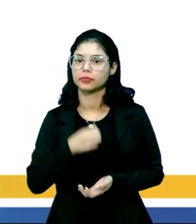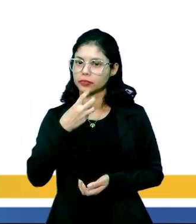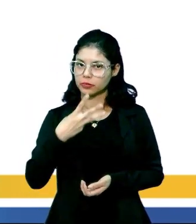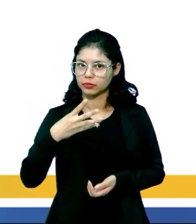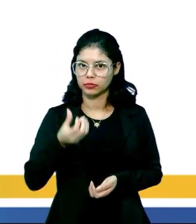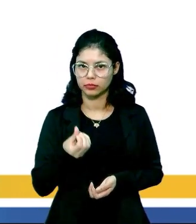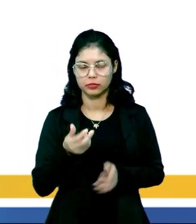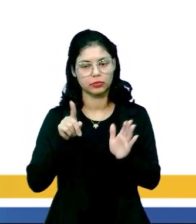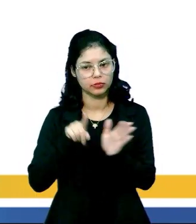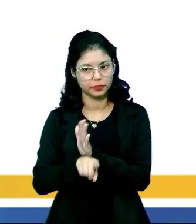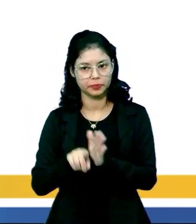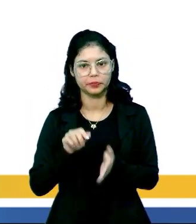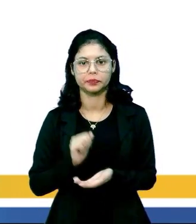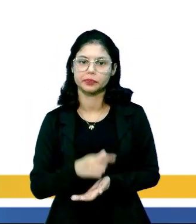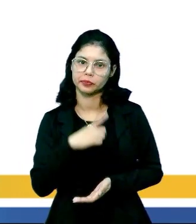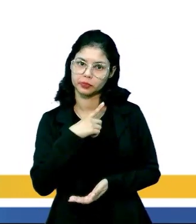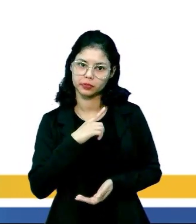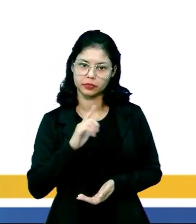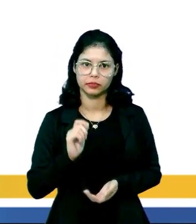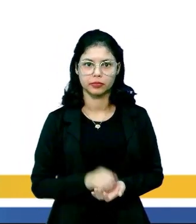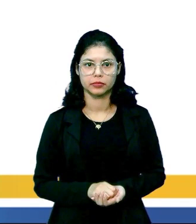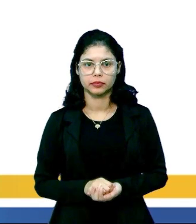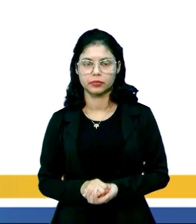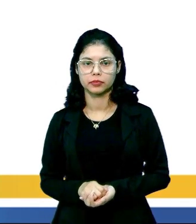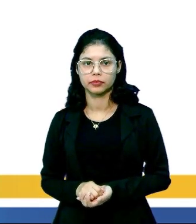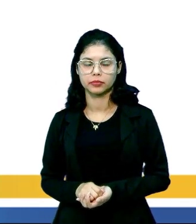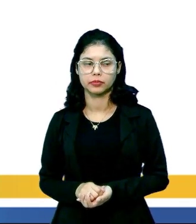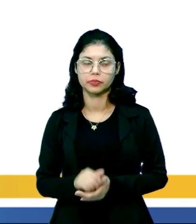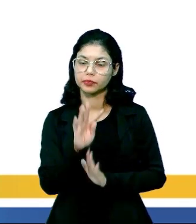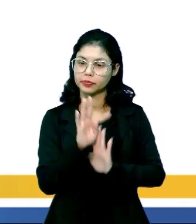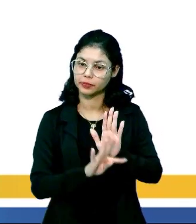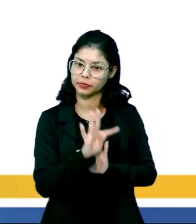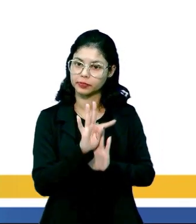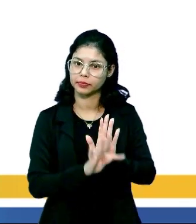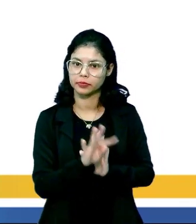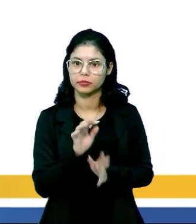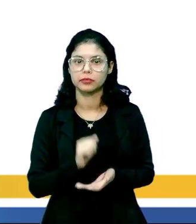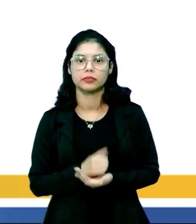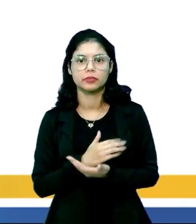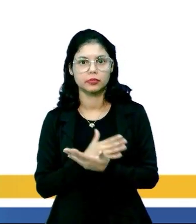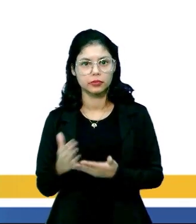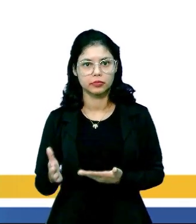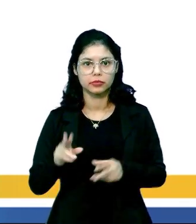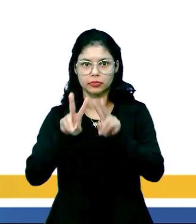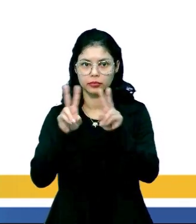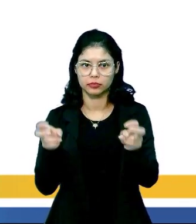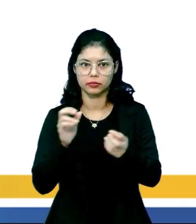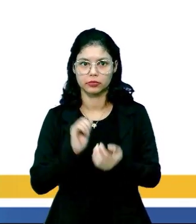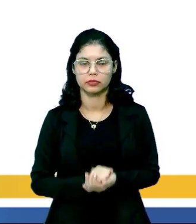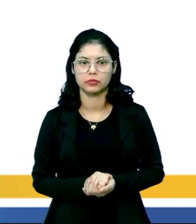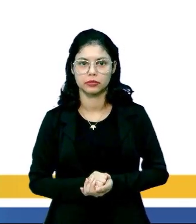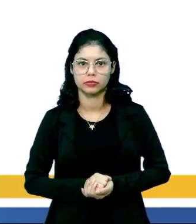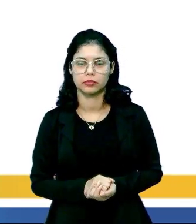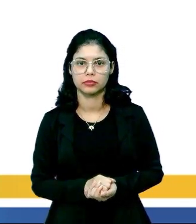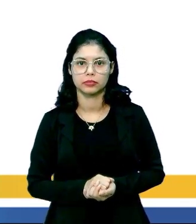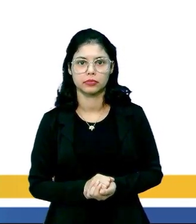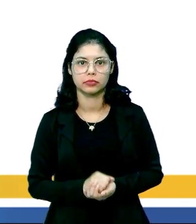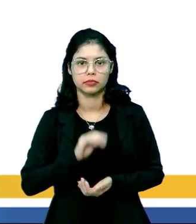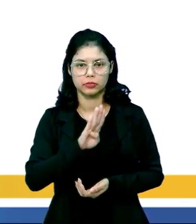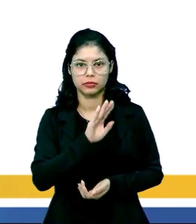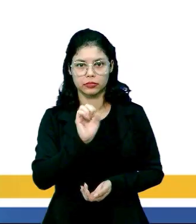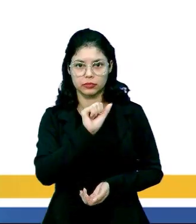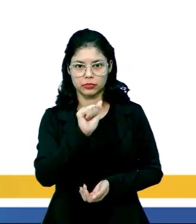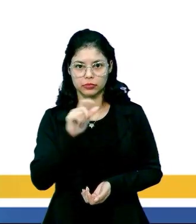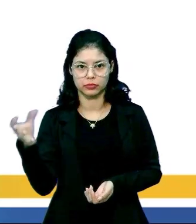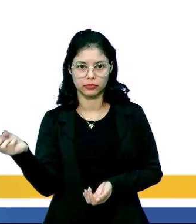número 36 nós temos uma ã um texto que começa com o título 50 Years of